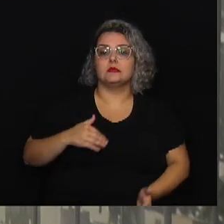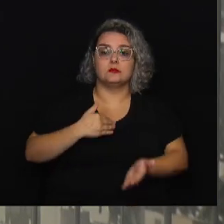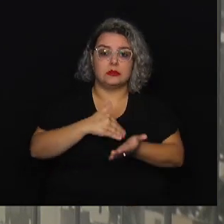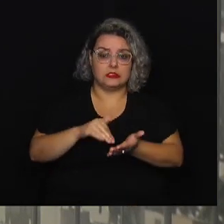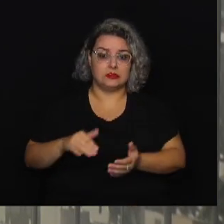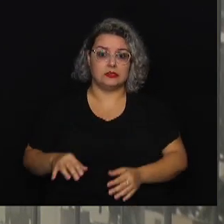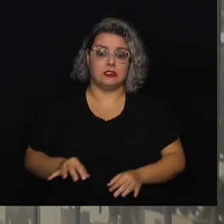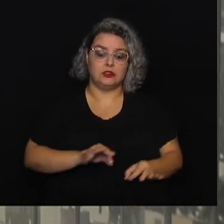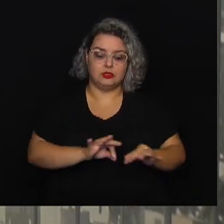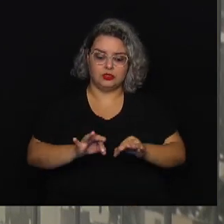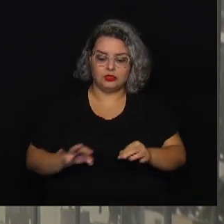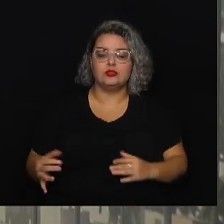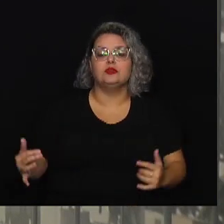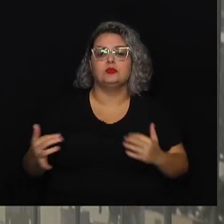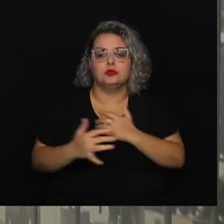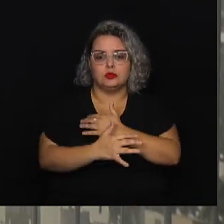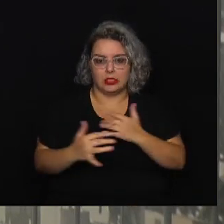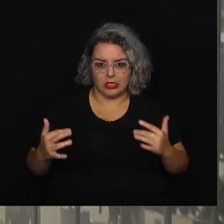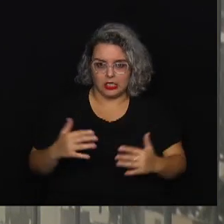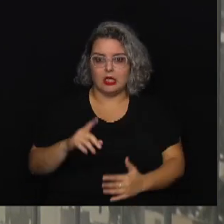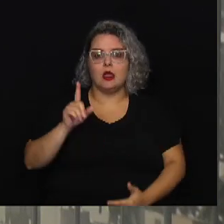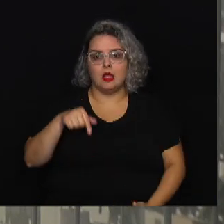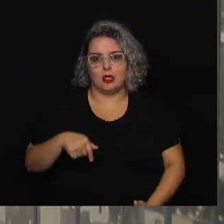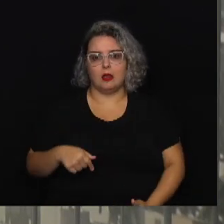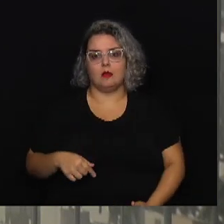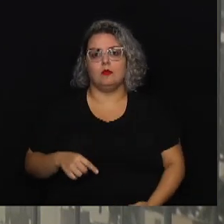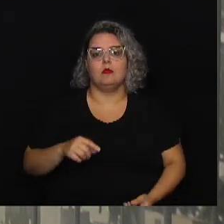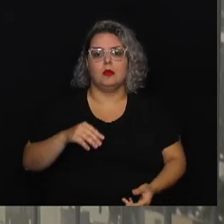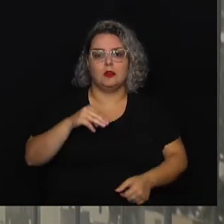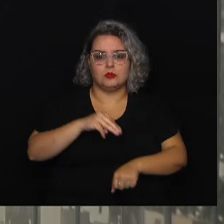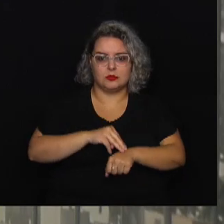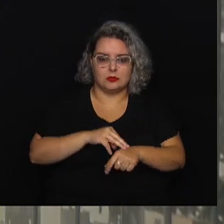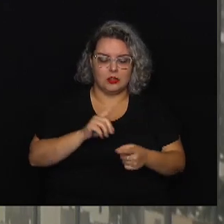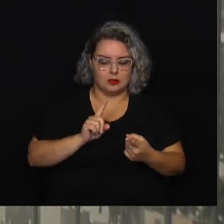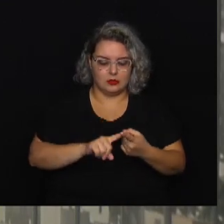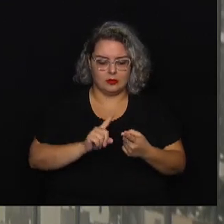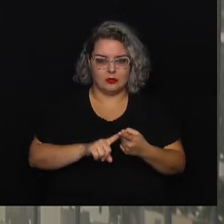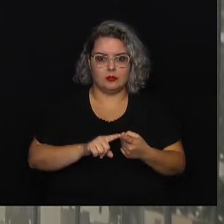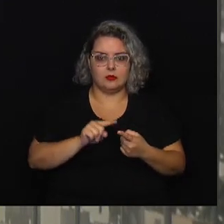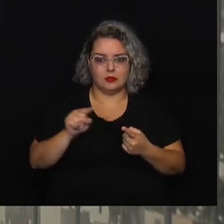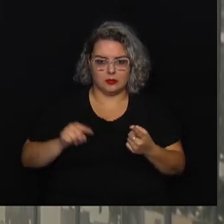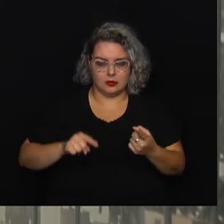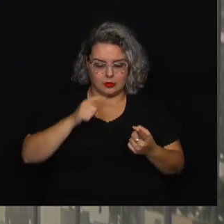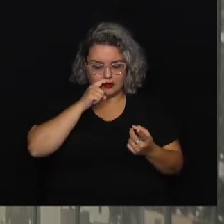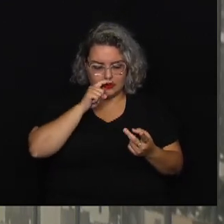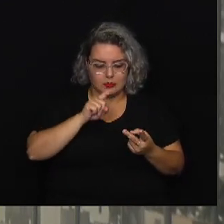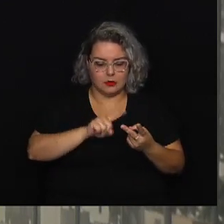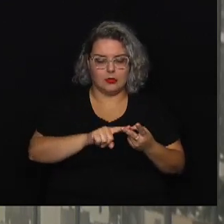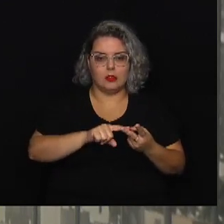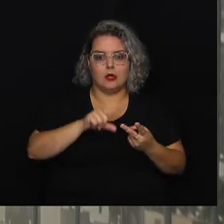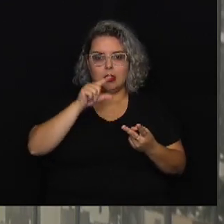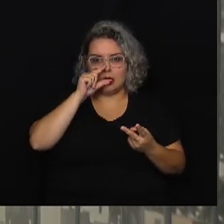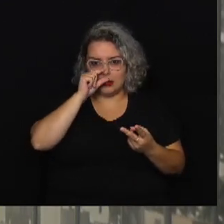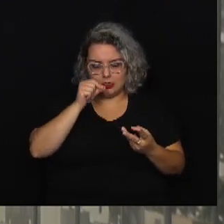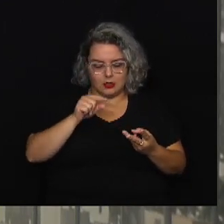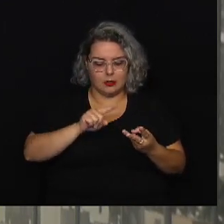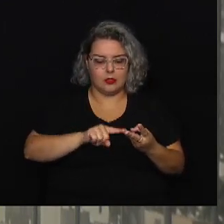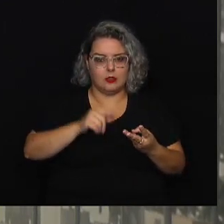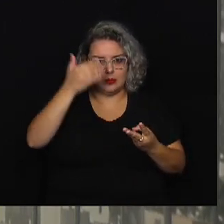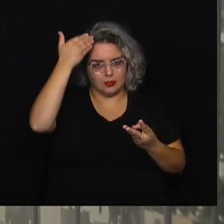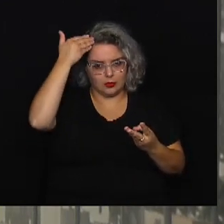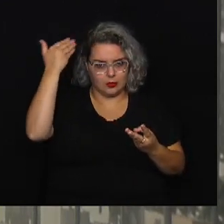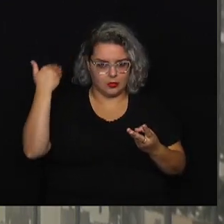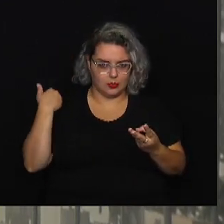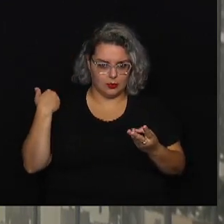Municipal de Planejamento e Urbanismo é composta pelos parlamentares Zé Carlos, Arnaldo Salvetti, Débora